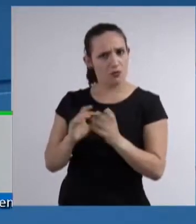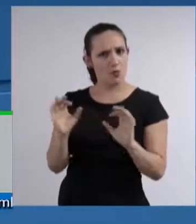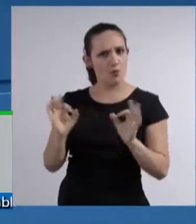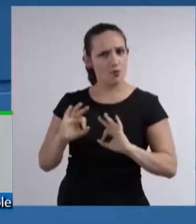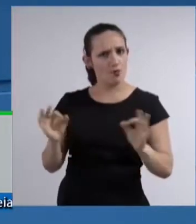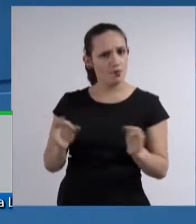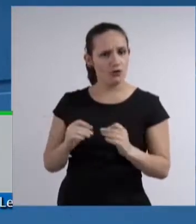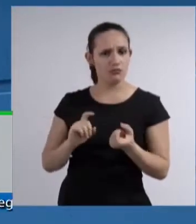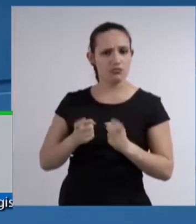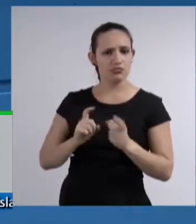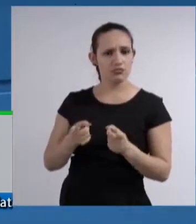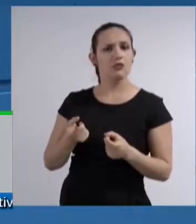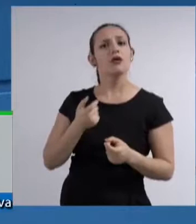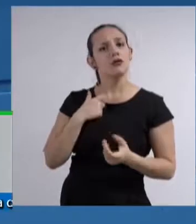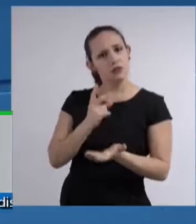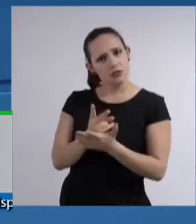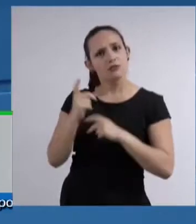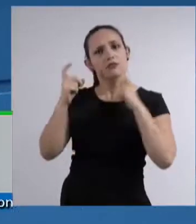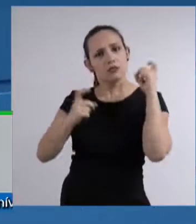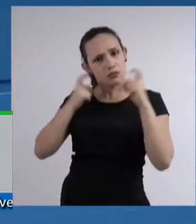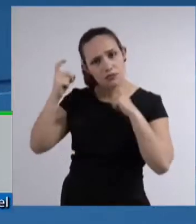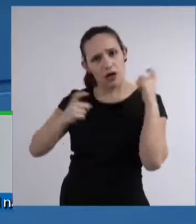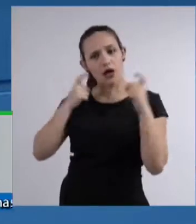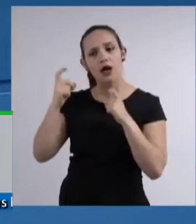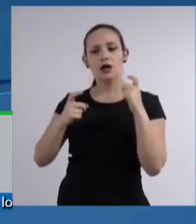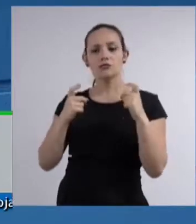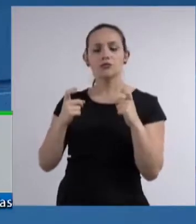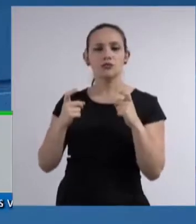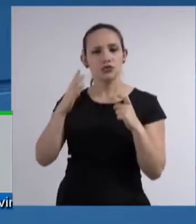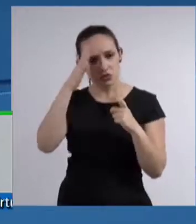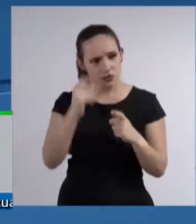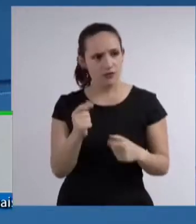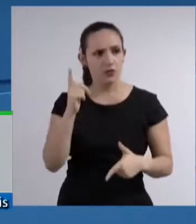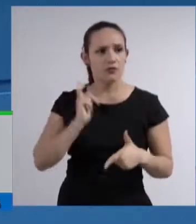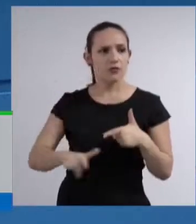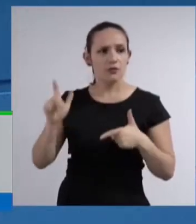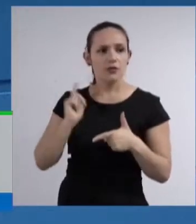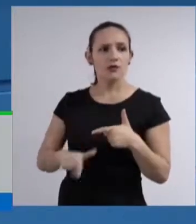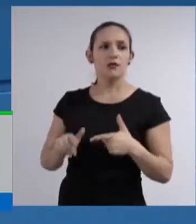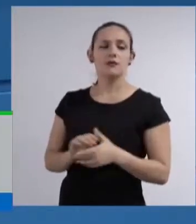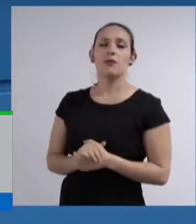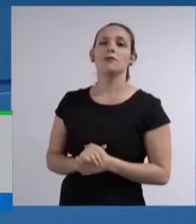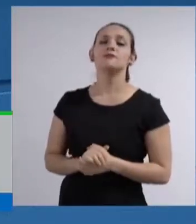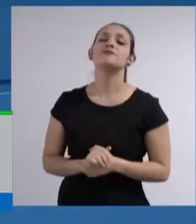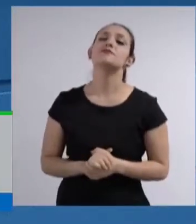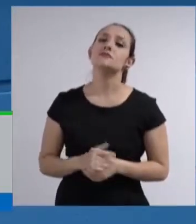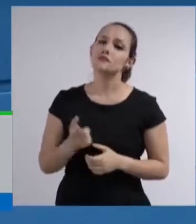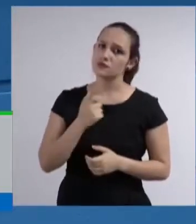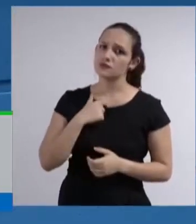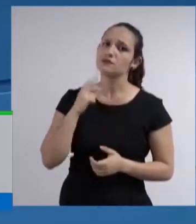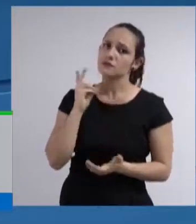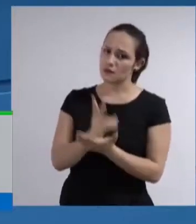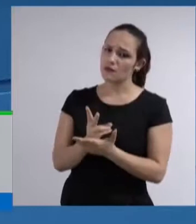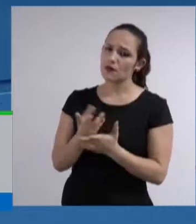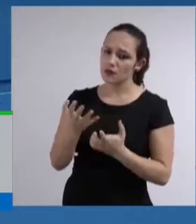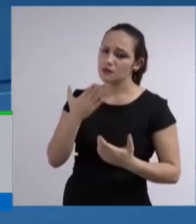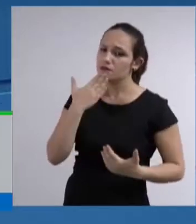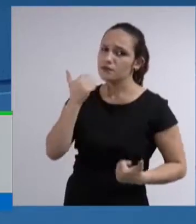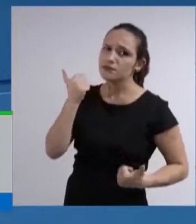de vista, a preocupação com conflitos, o apoio necessário para se cumprir essa